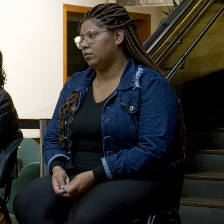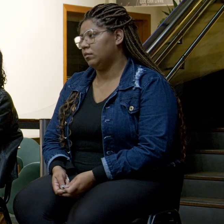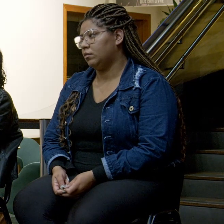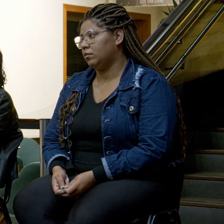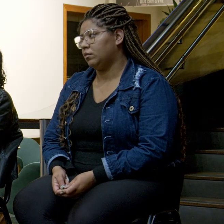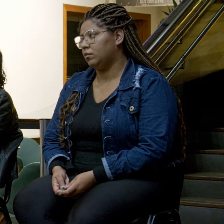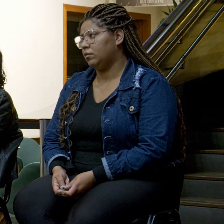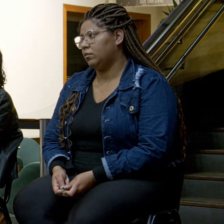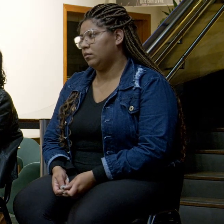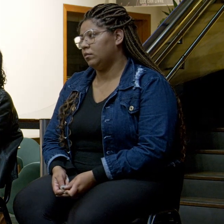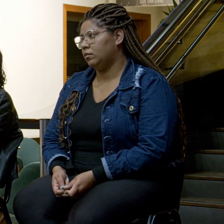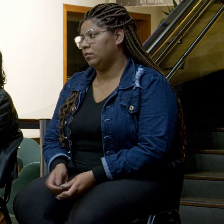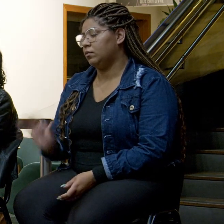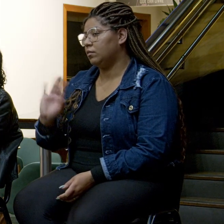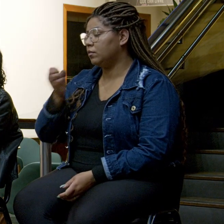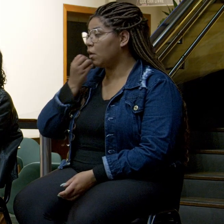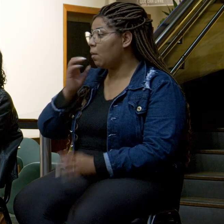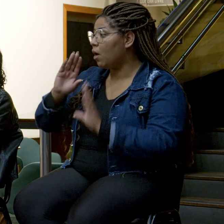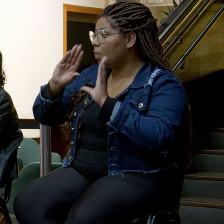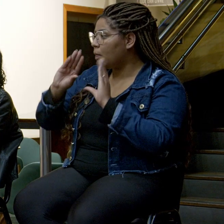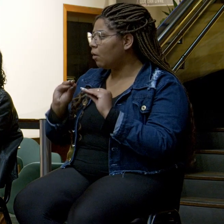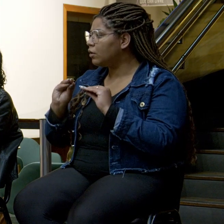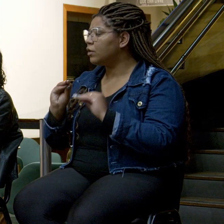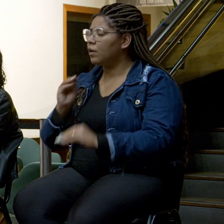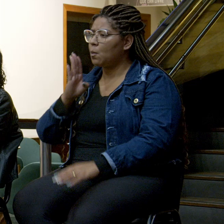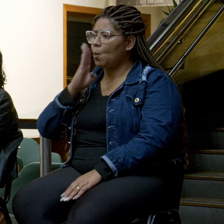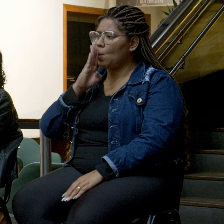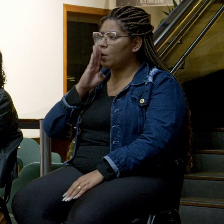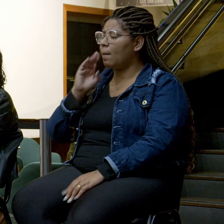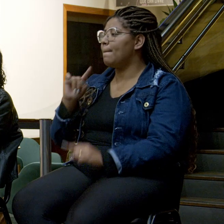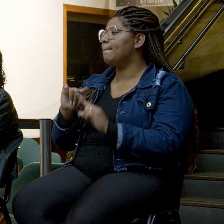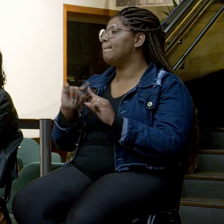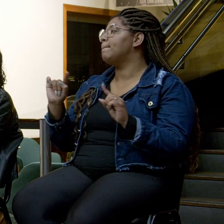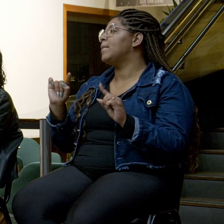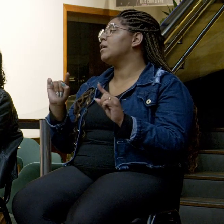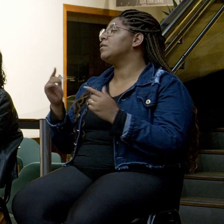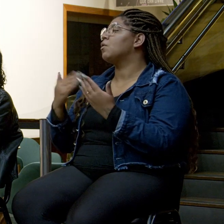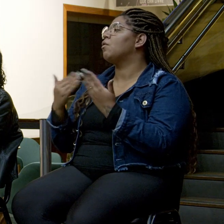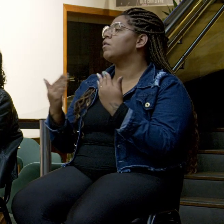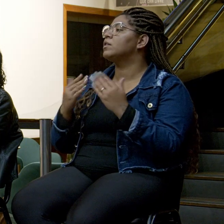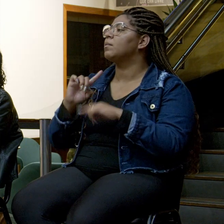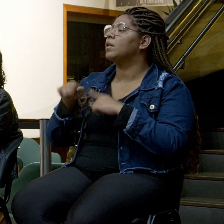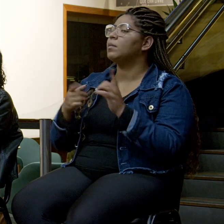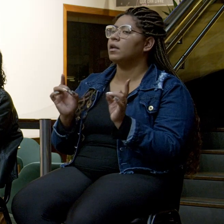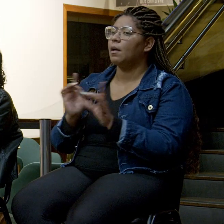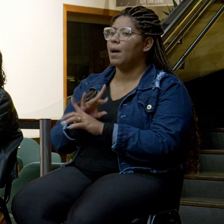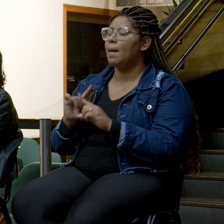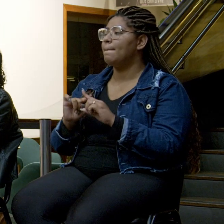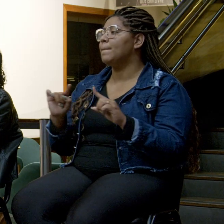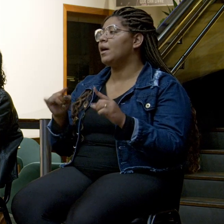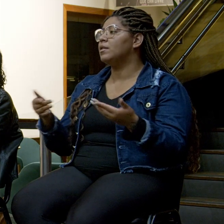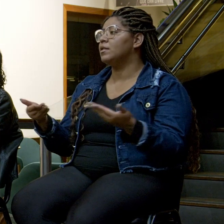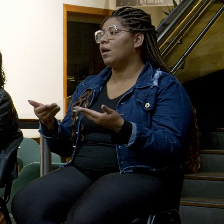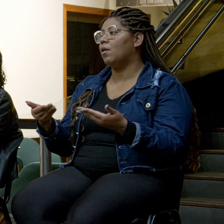Thalita. Oi, gente, boa noite. Eu ia ficar quietinha, mas vou deixar conversar depois no boteco, alguma coisa assim, mas talvez